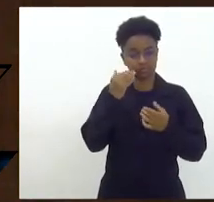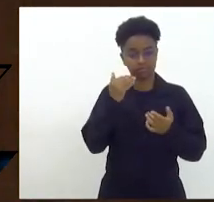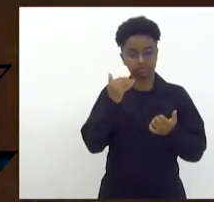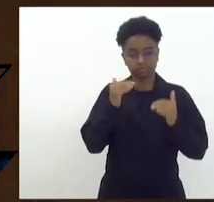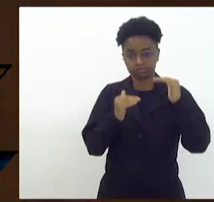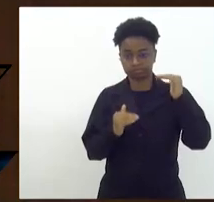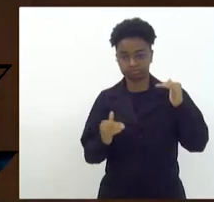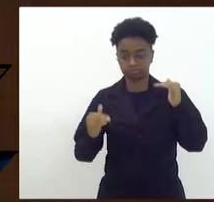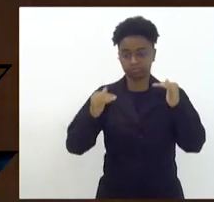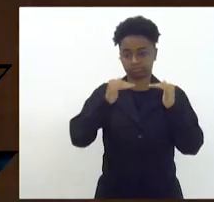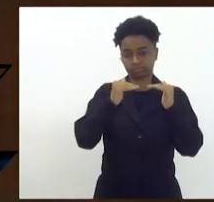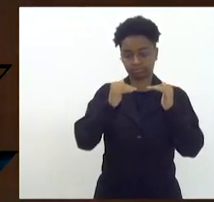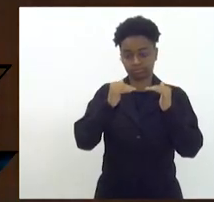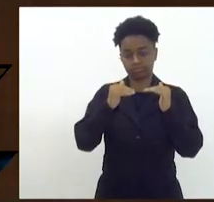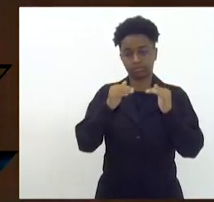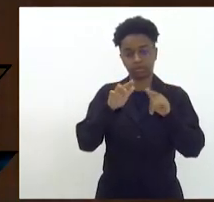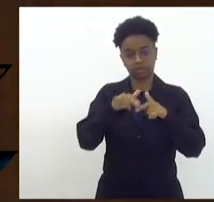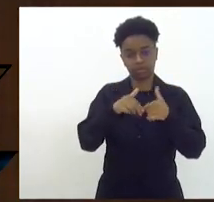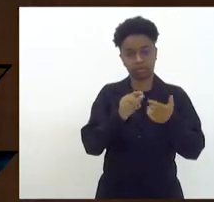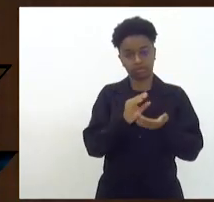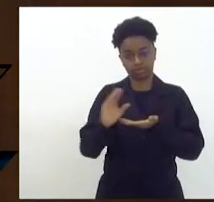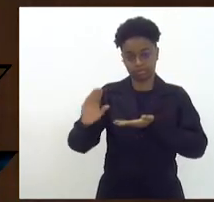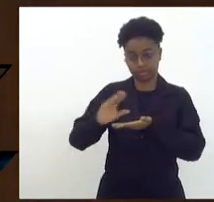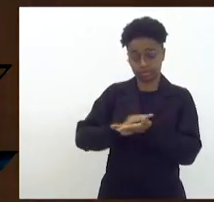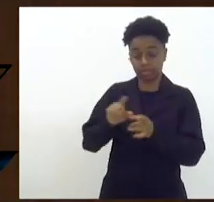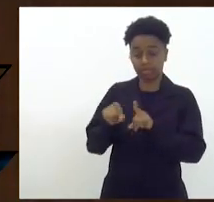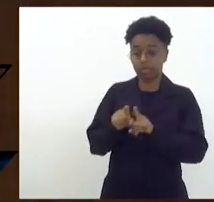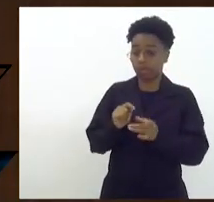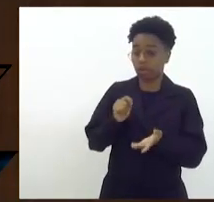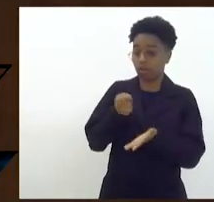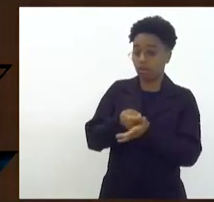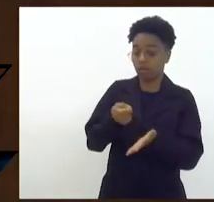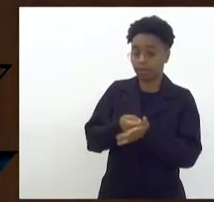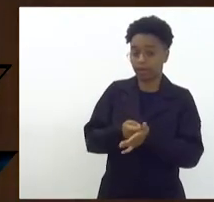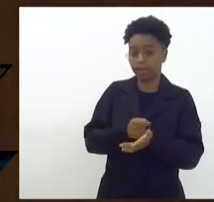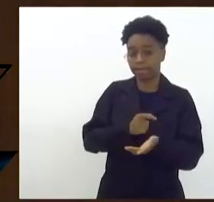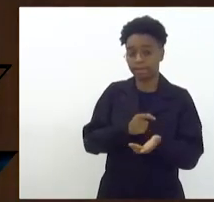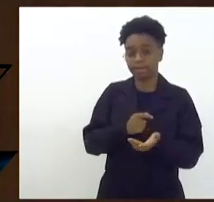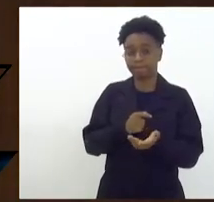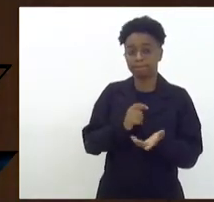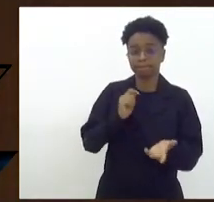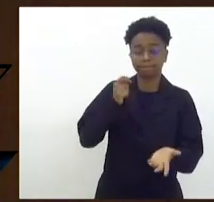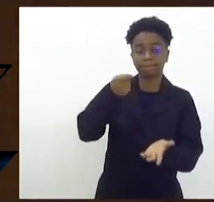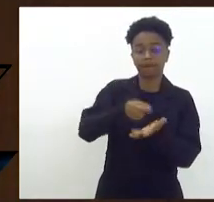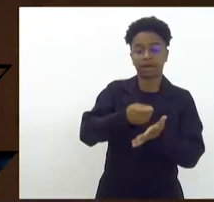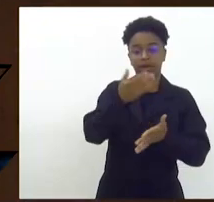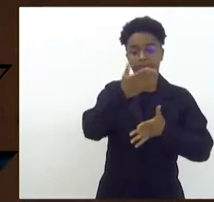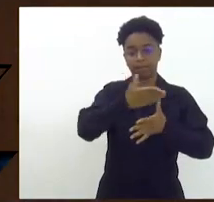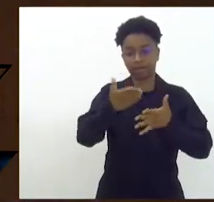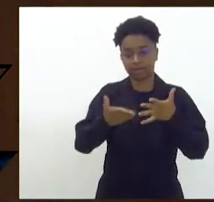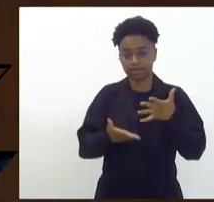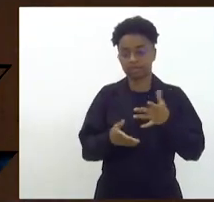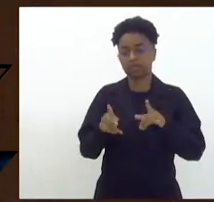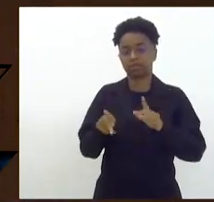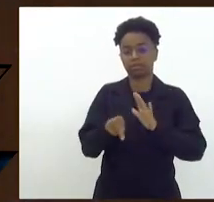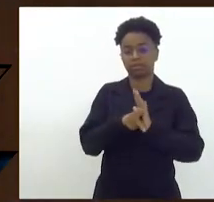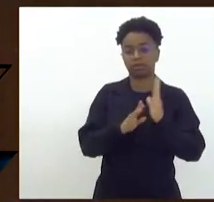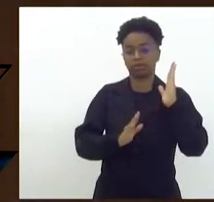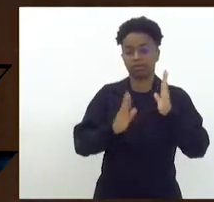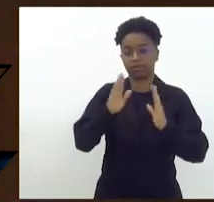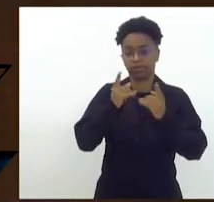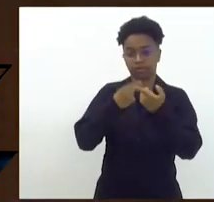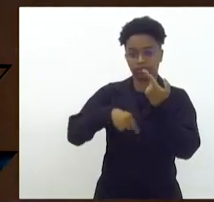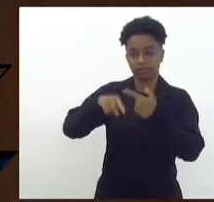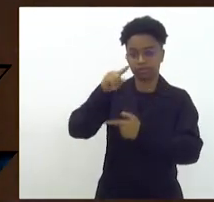ao mesmo tempo que estaria obrigado a efetuar o pagamento das parcelas do regime de recuperação